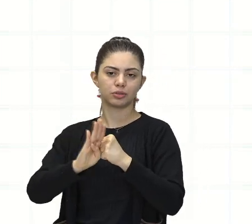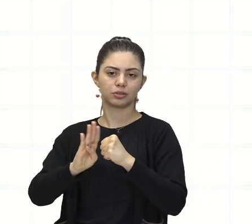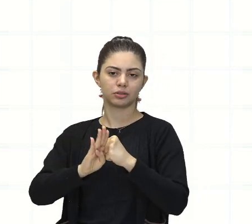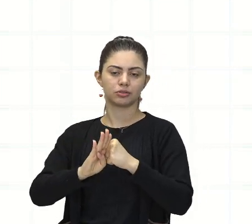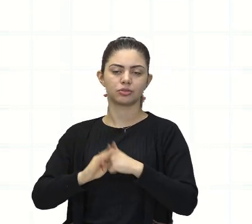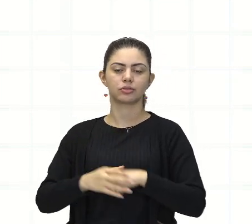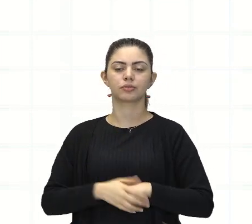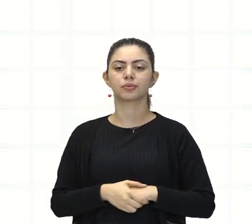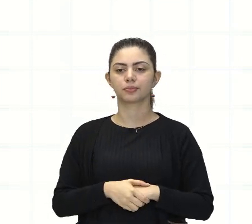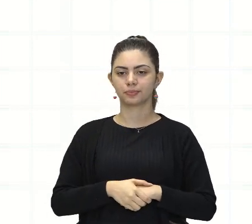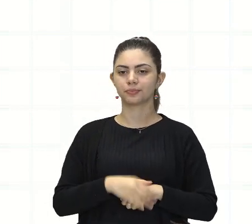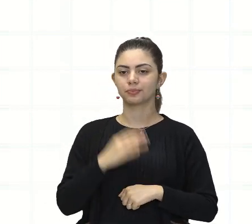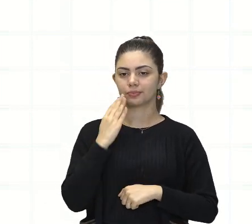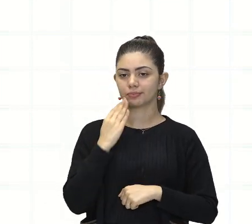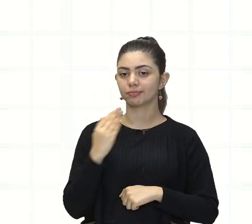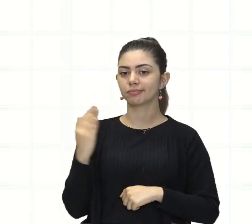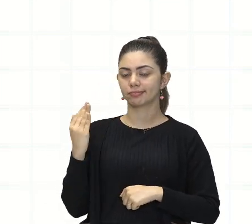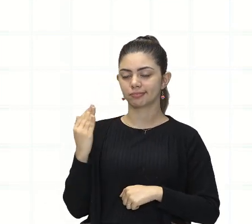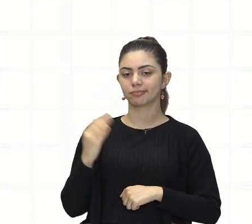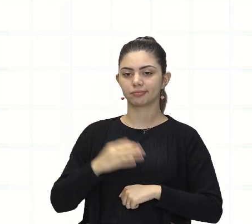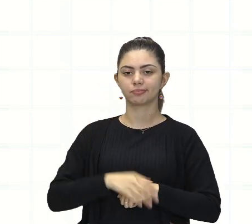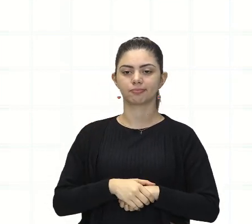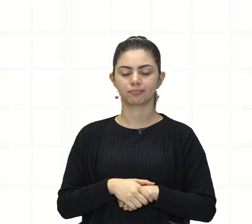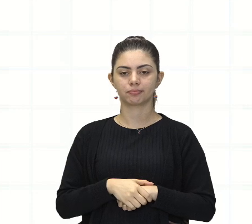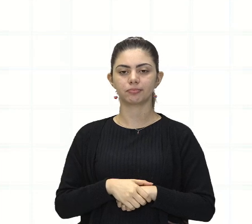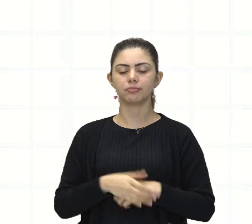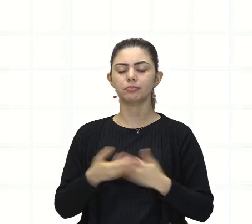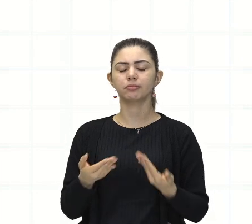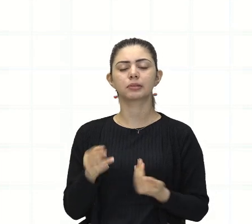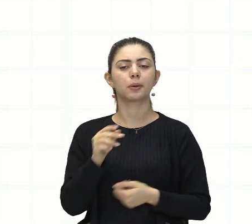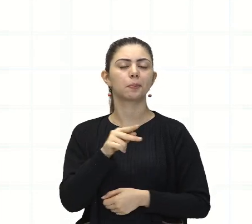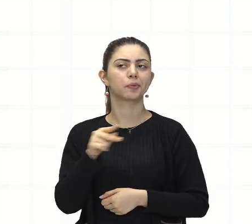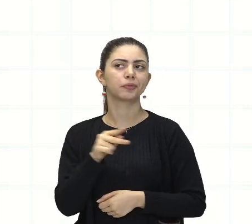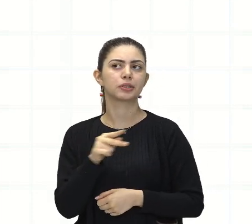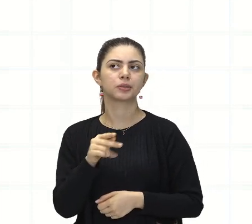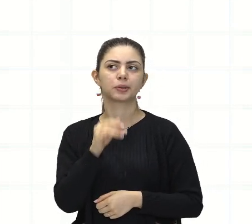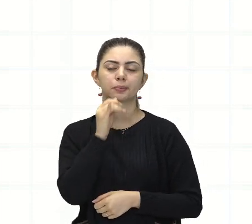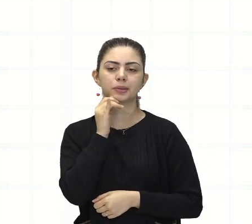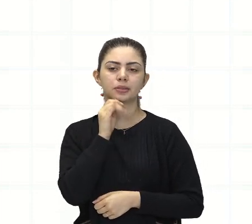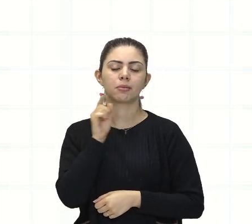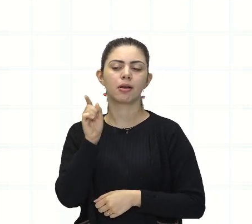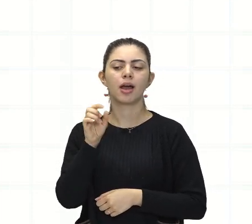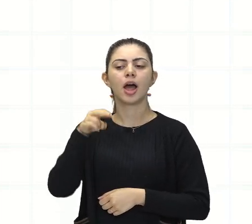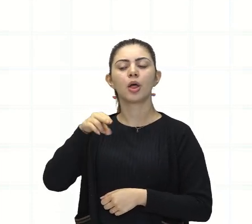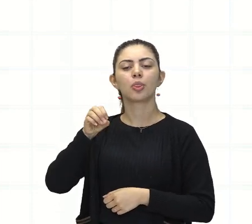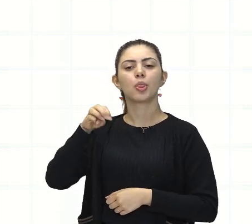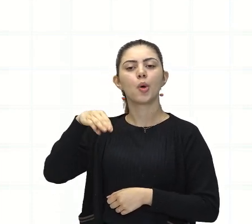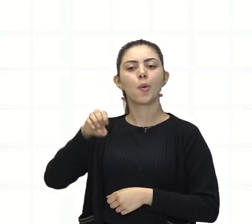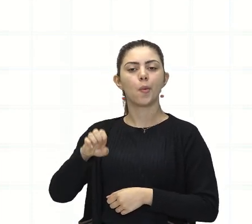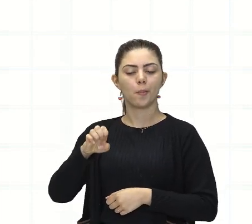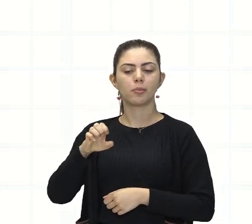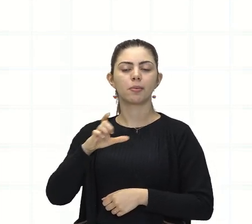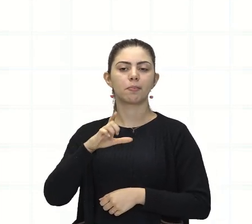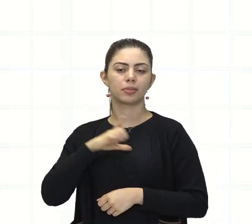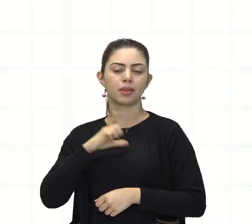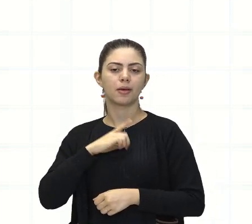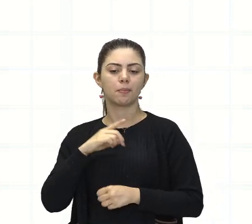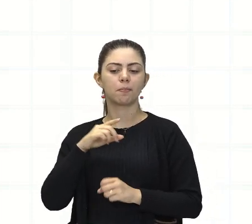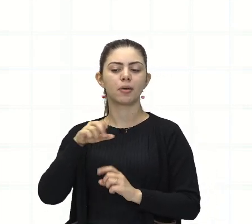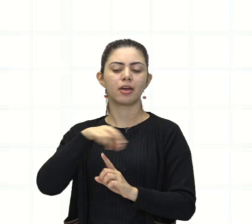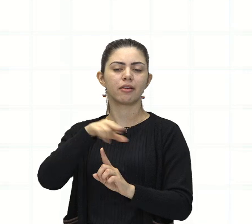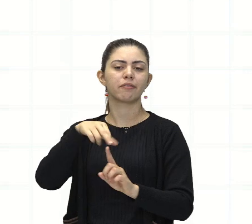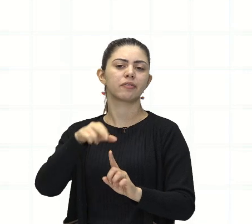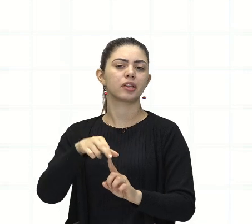indefinir. Quem? O nome. Professora, quem é esse nome? A quem esse nome está se